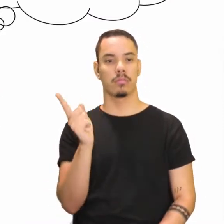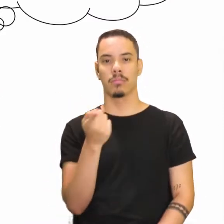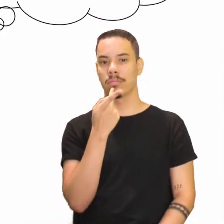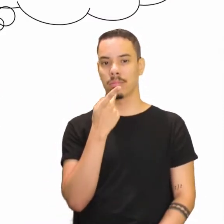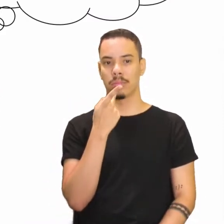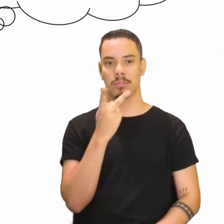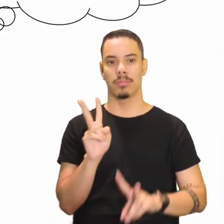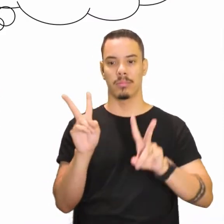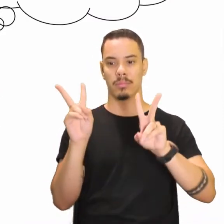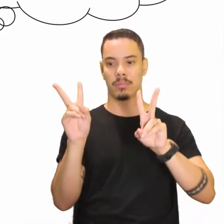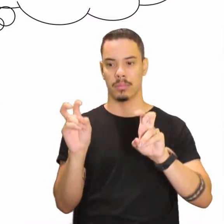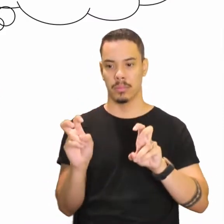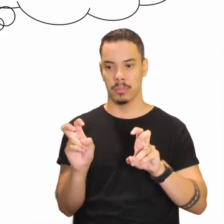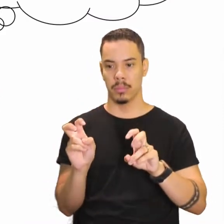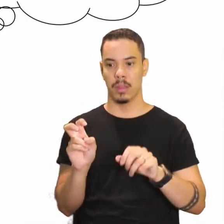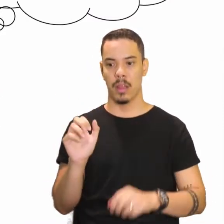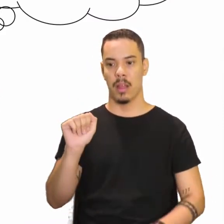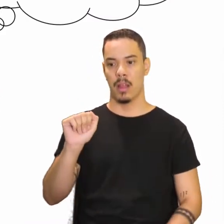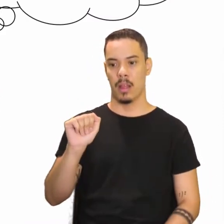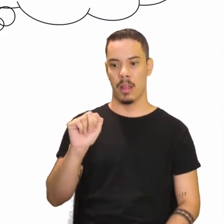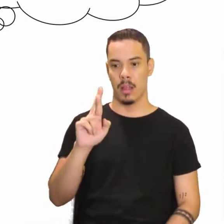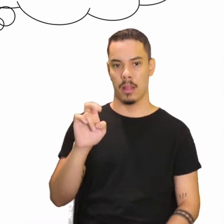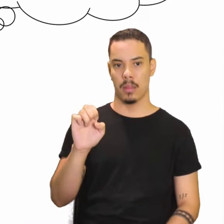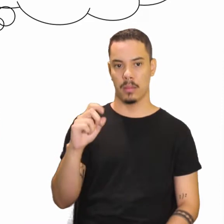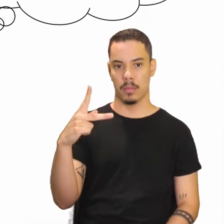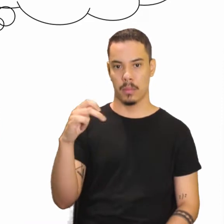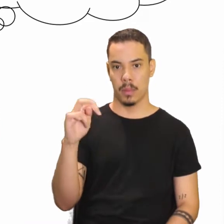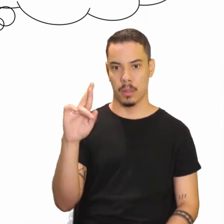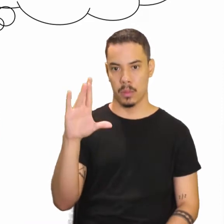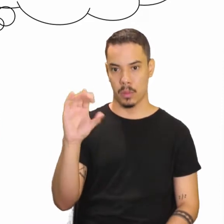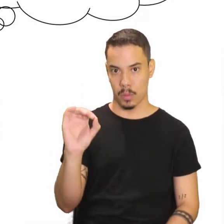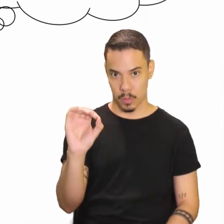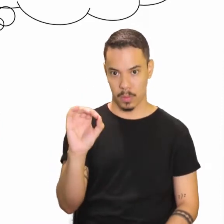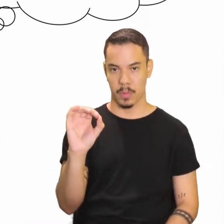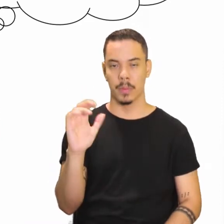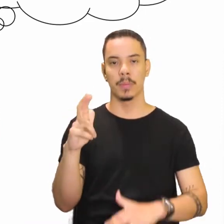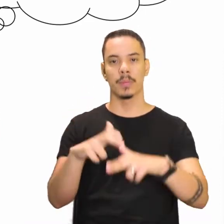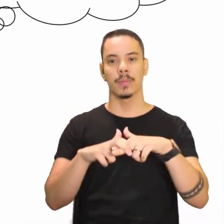a respeito de futebol. Então,